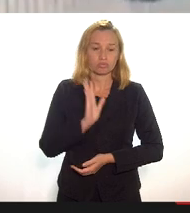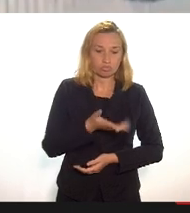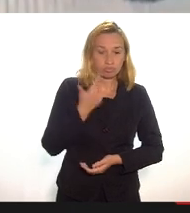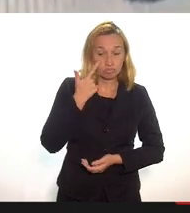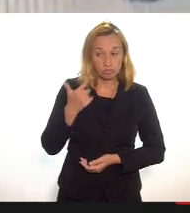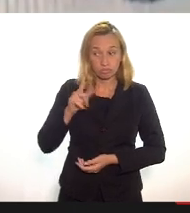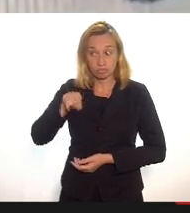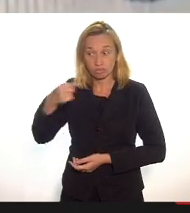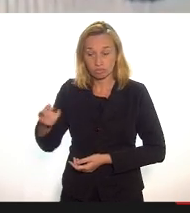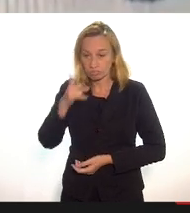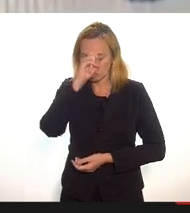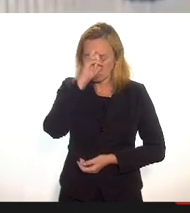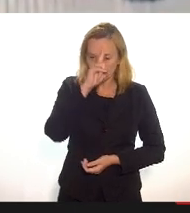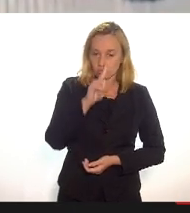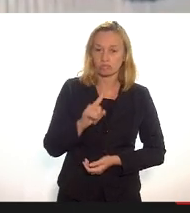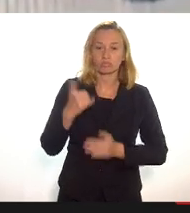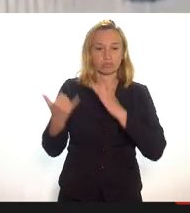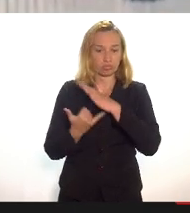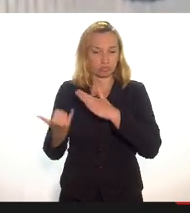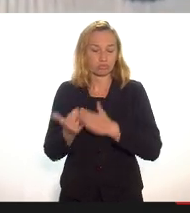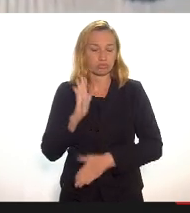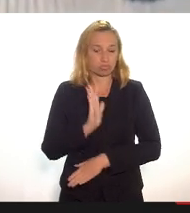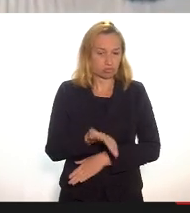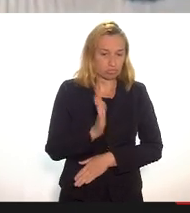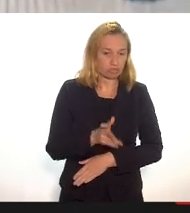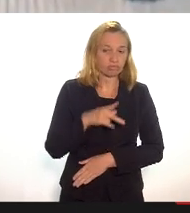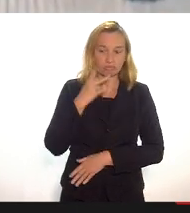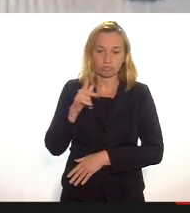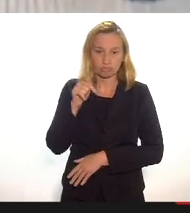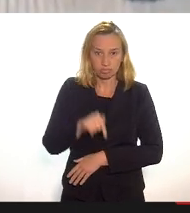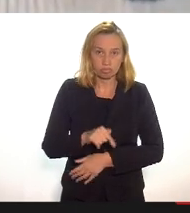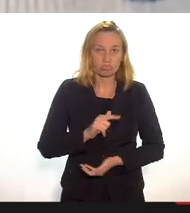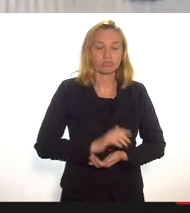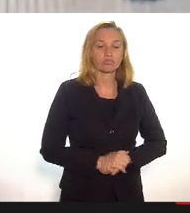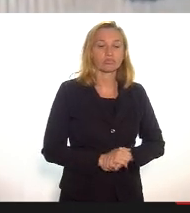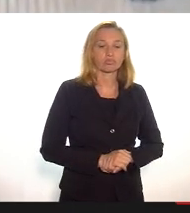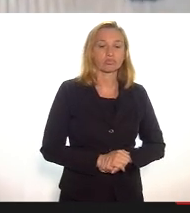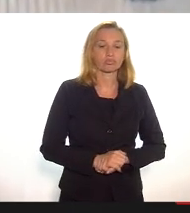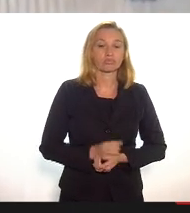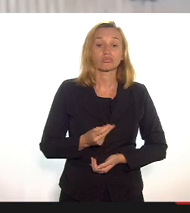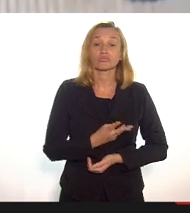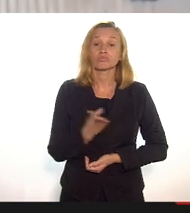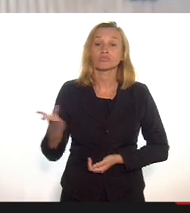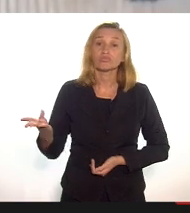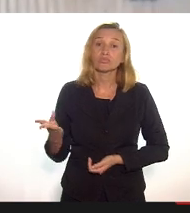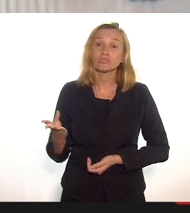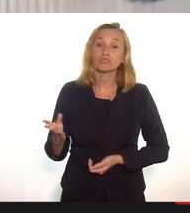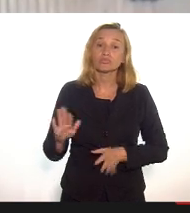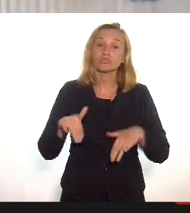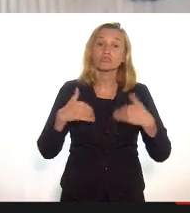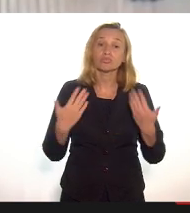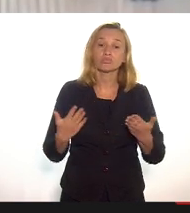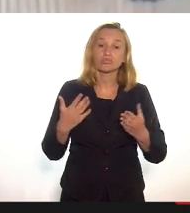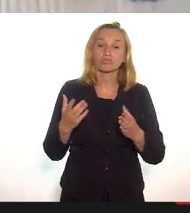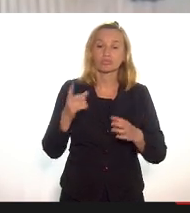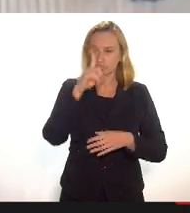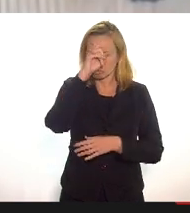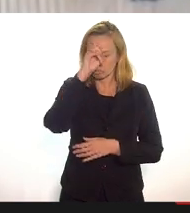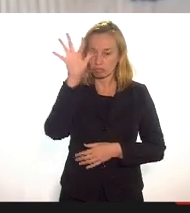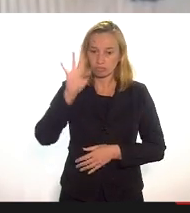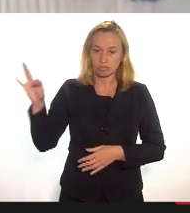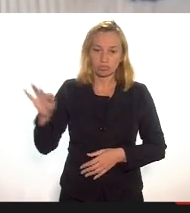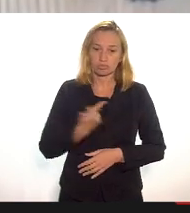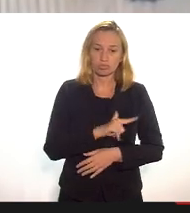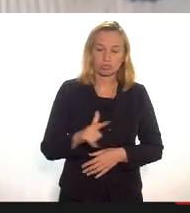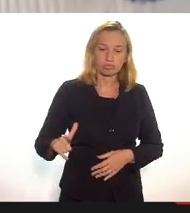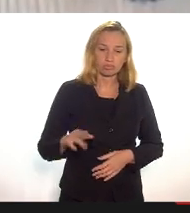outros hospitais e institutos já mencionados aqui, né? Quantos e quais são os hospitais federais que não têm